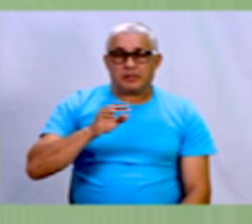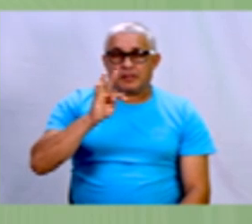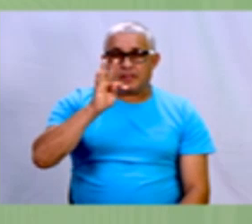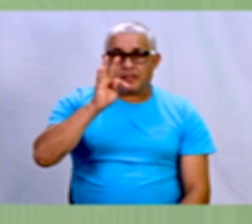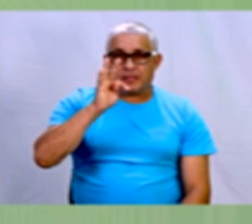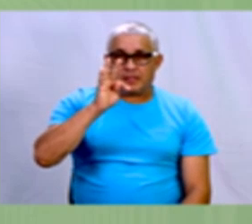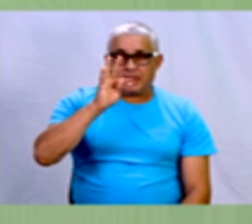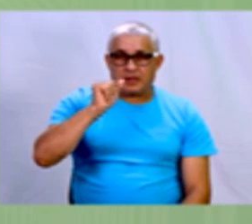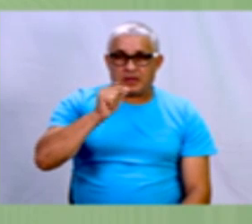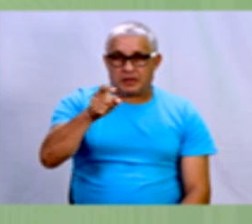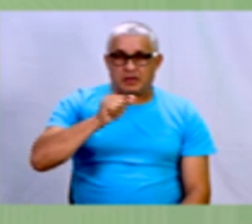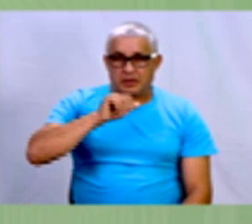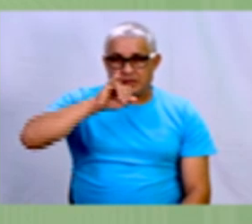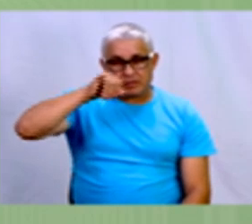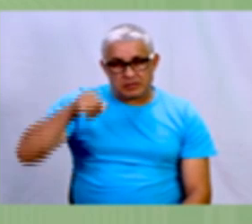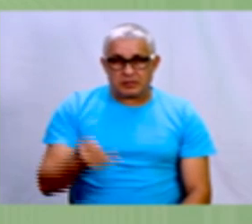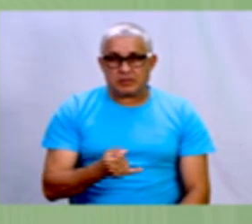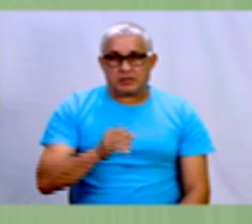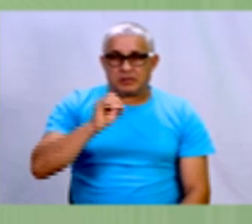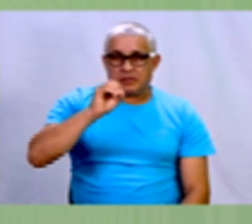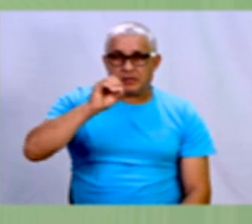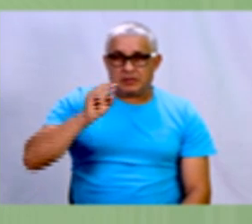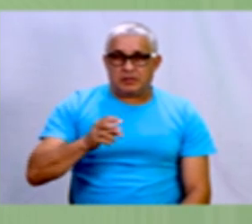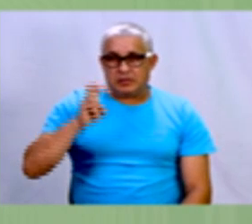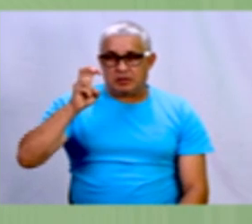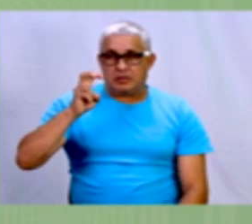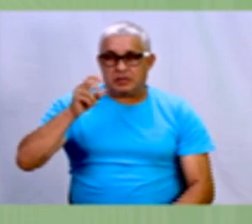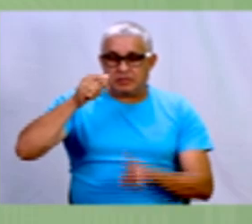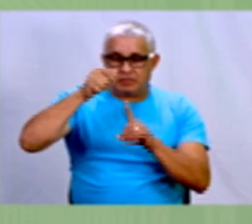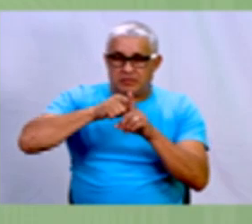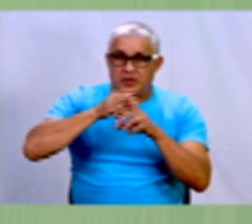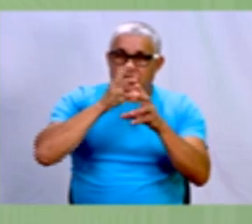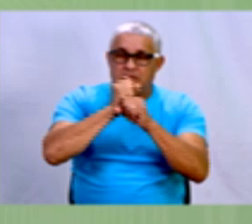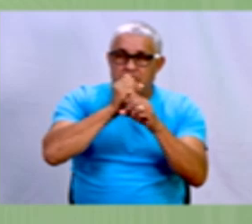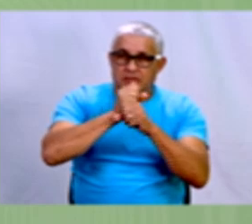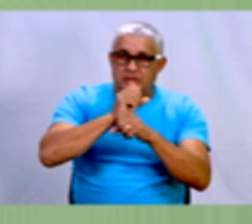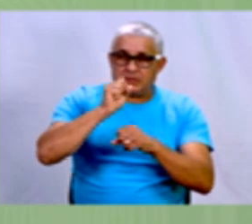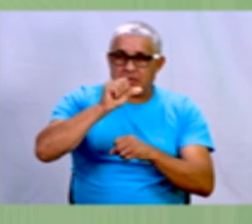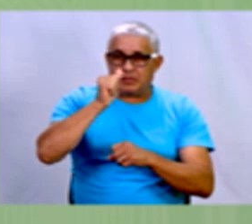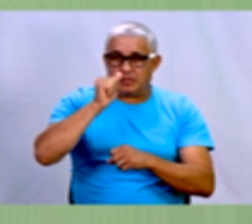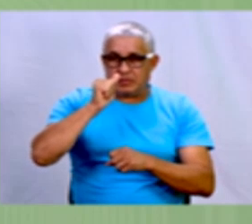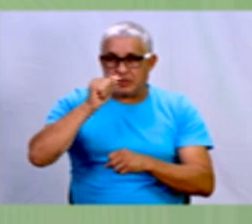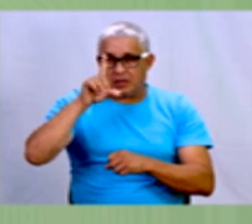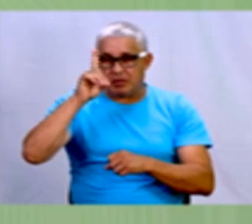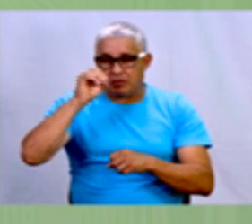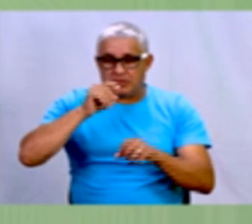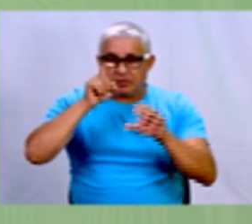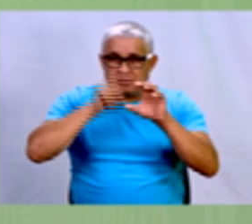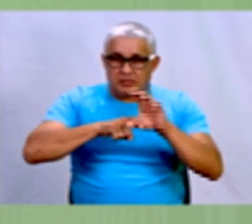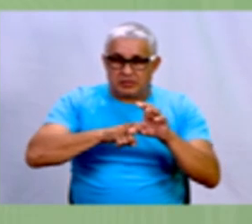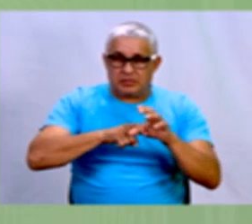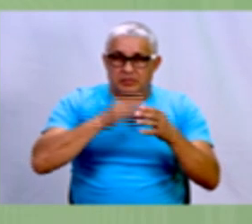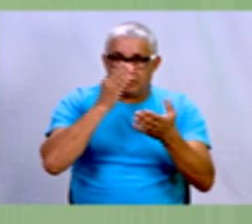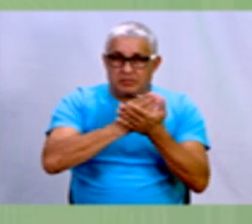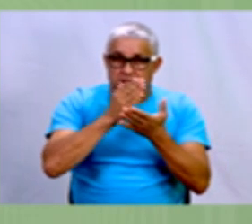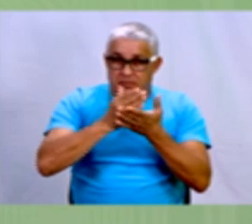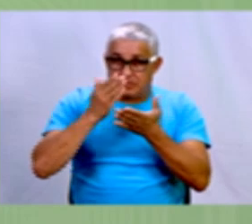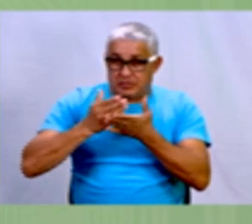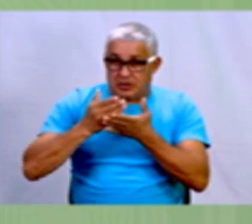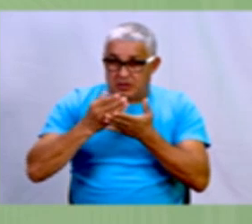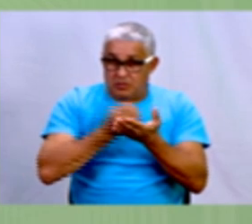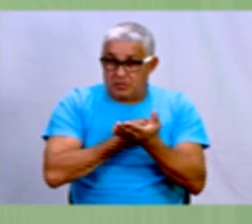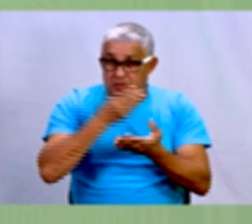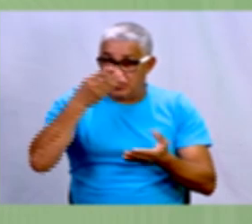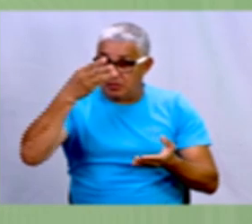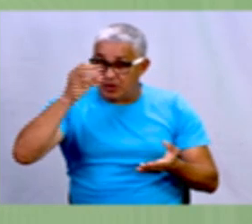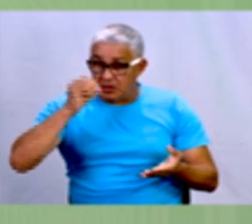é 0,5% ao mês, calcule o saldo devedor na parcela de número 30.